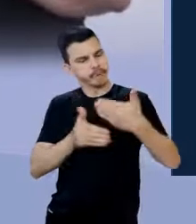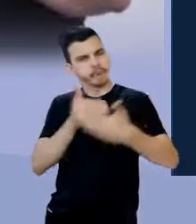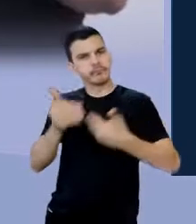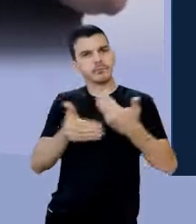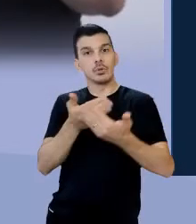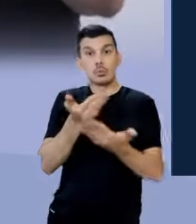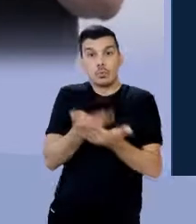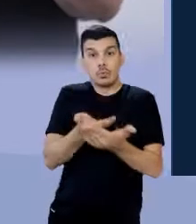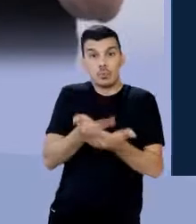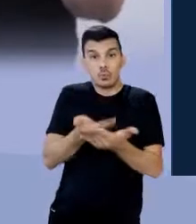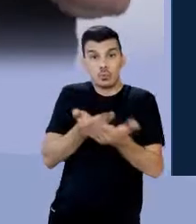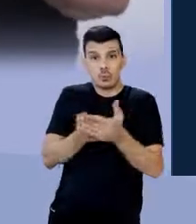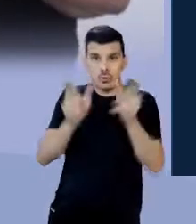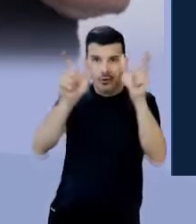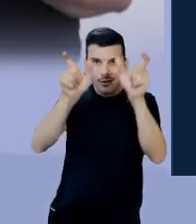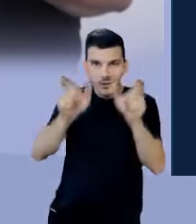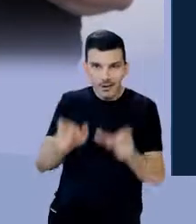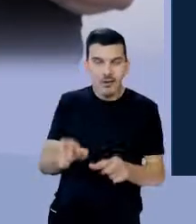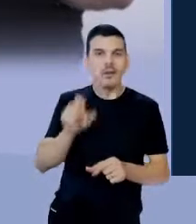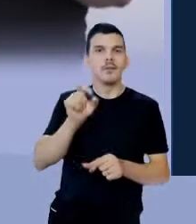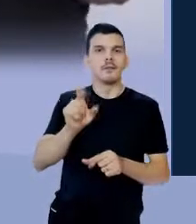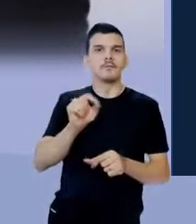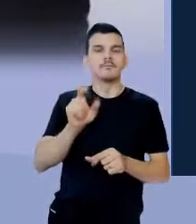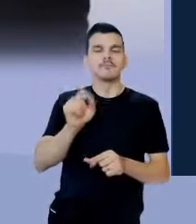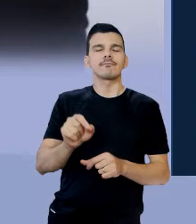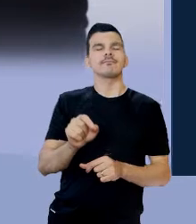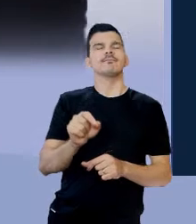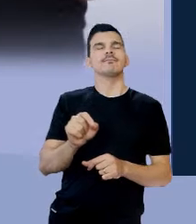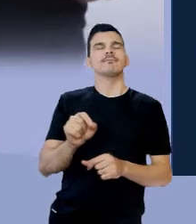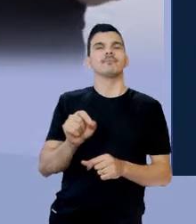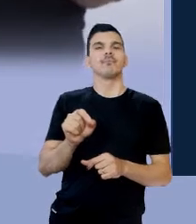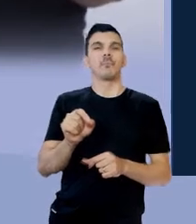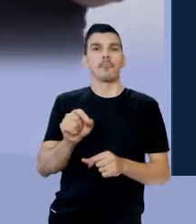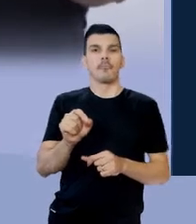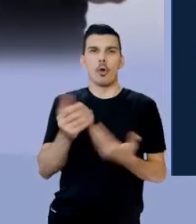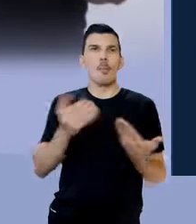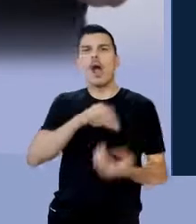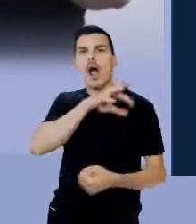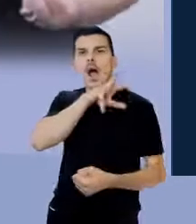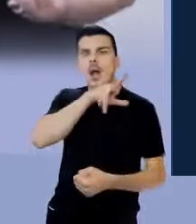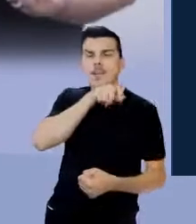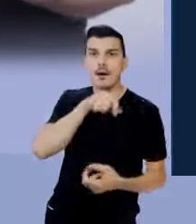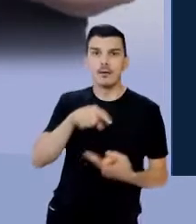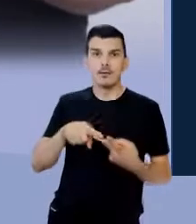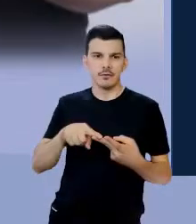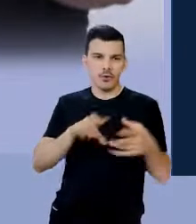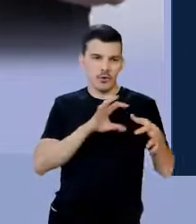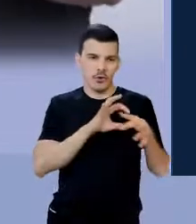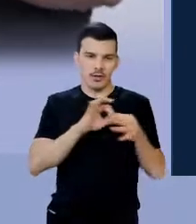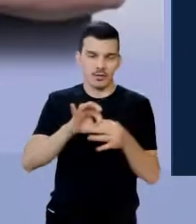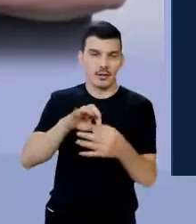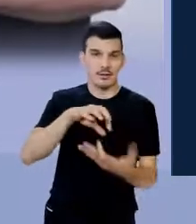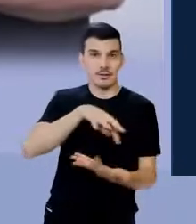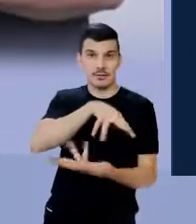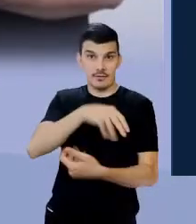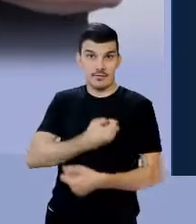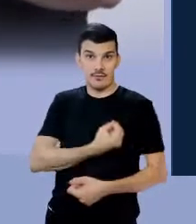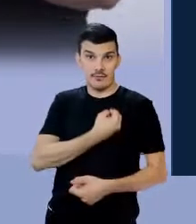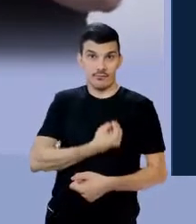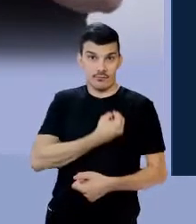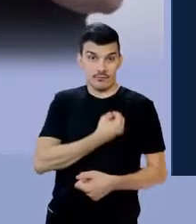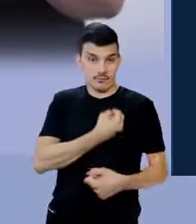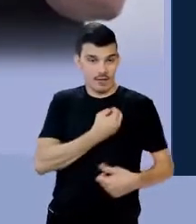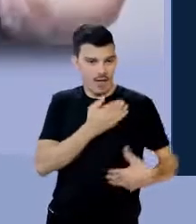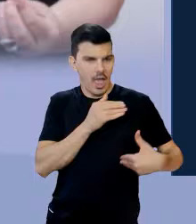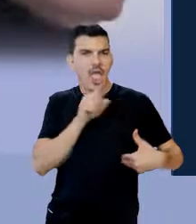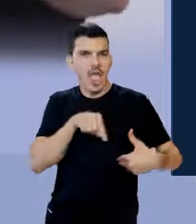ou seja, era estudado como um ser, um animal, no meio, e